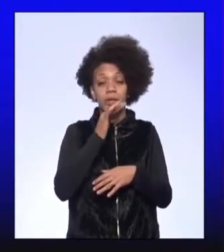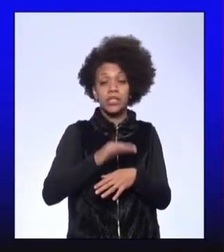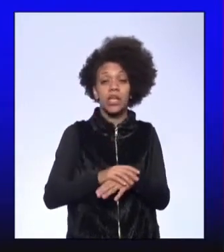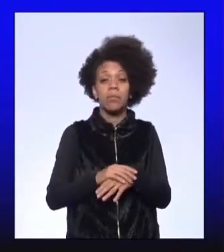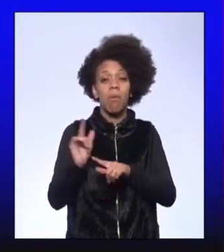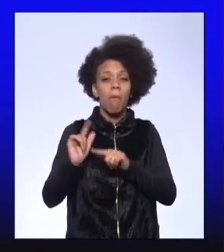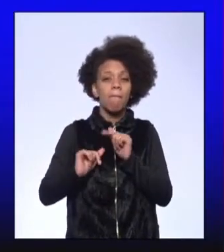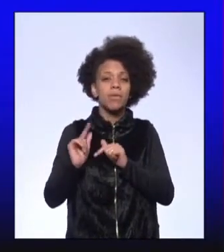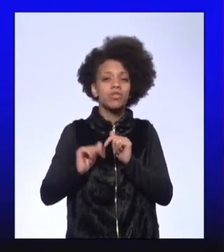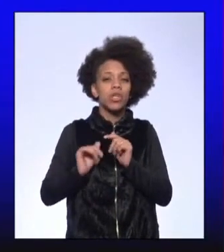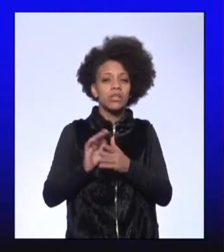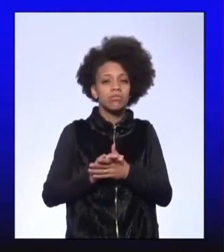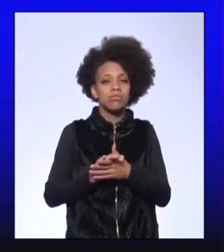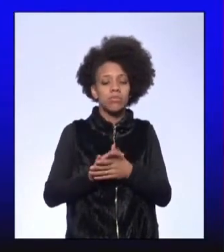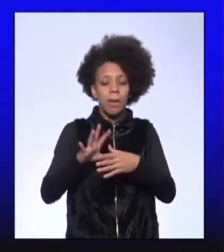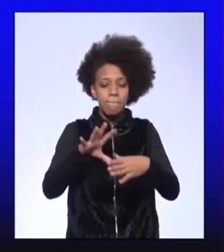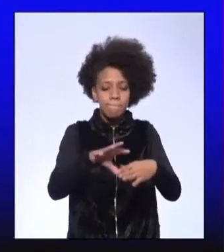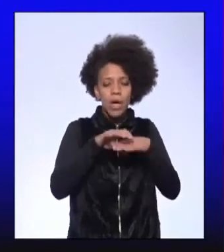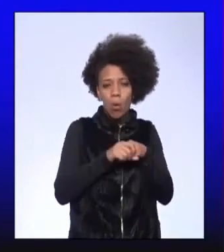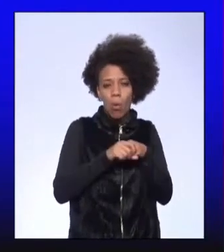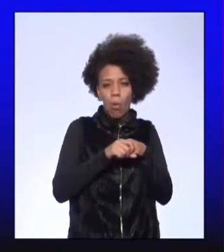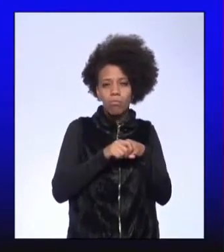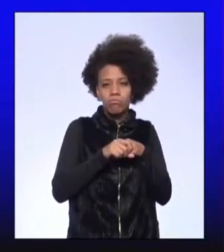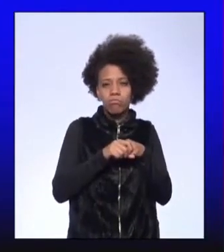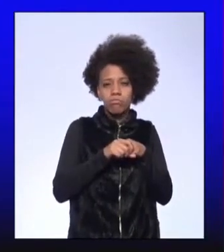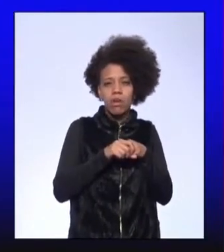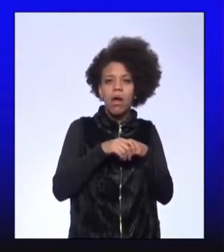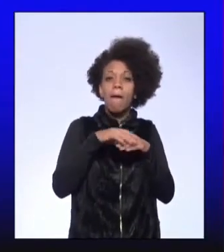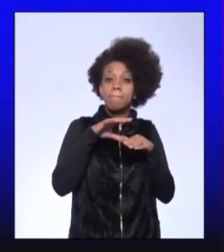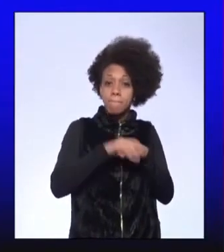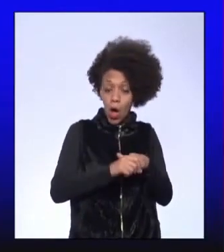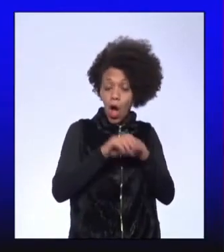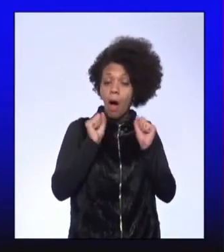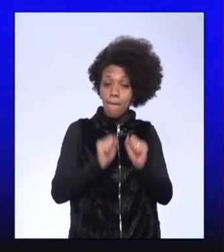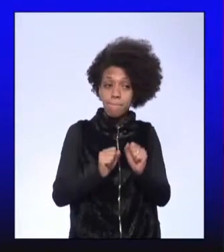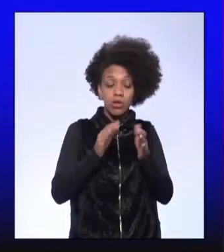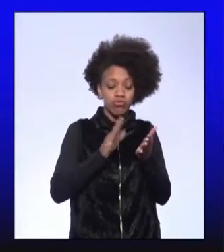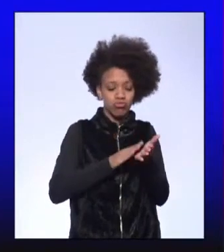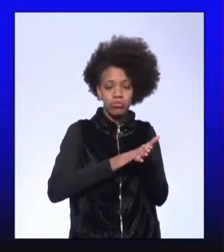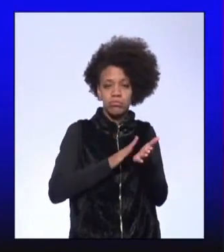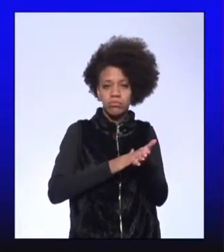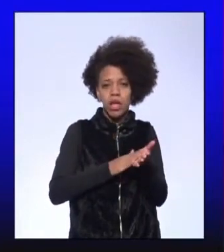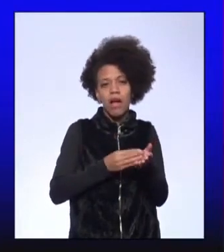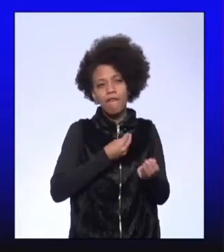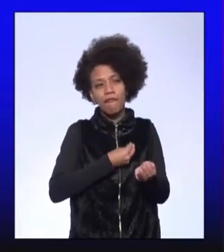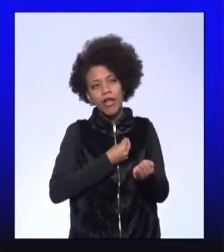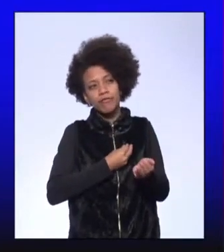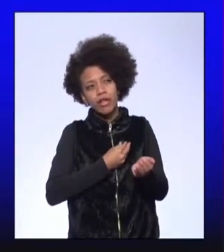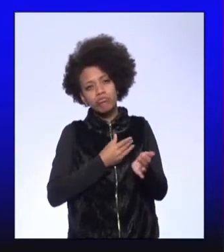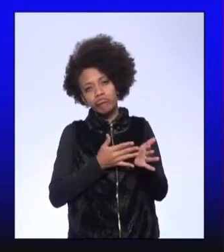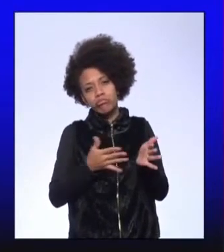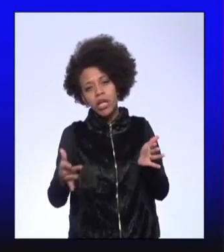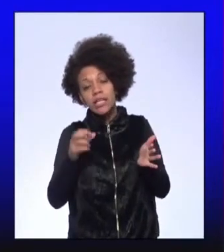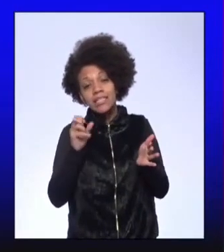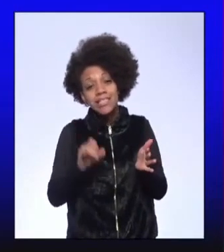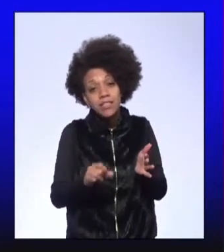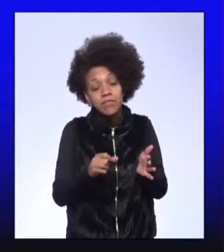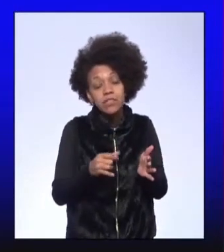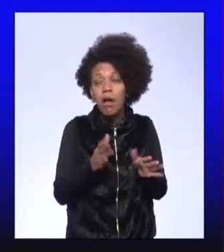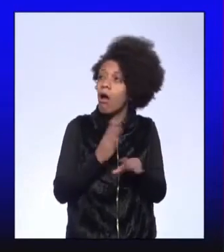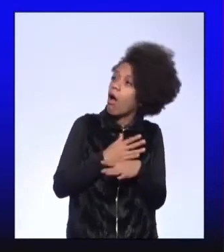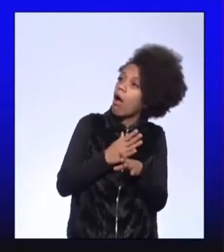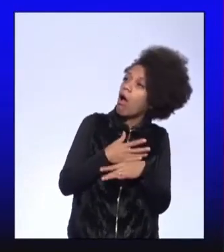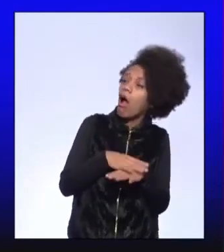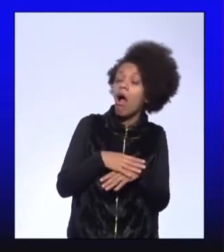vamos dizer, contaminada com o vírus pode ir para a sua mão, ele pode sobreviver algum tempo, e se você